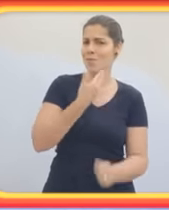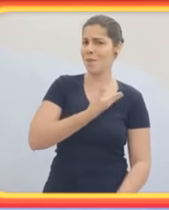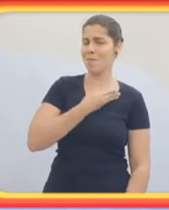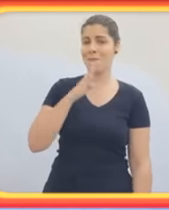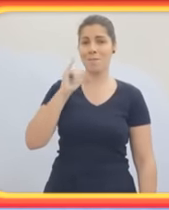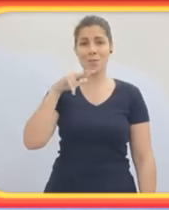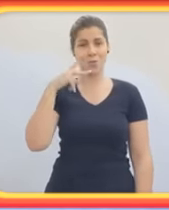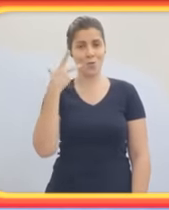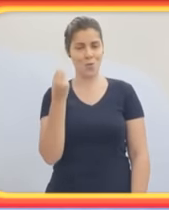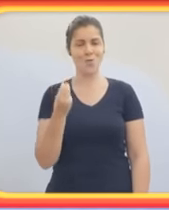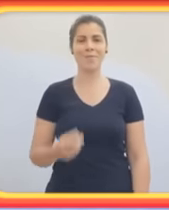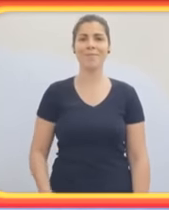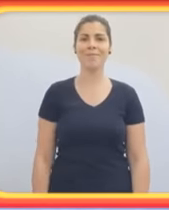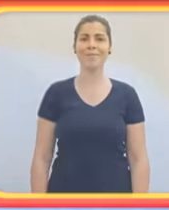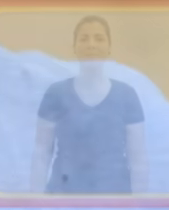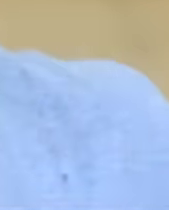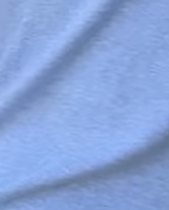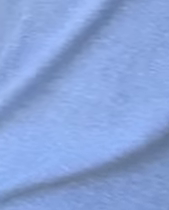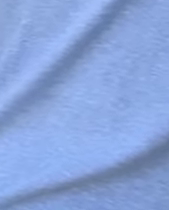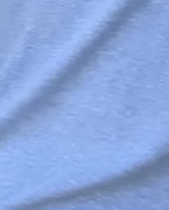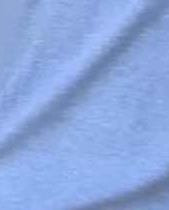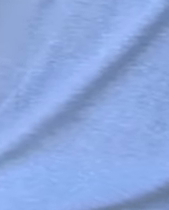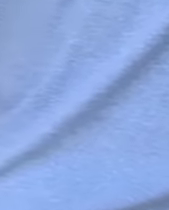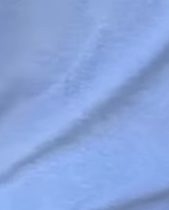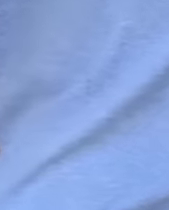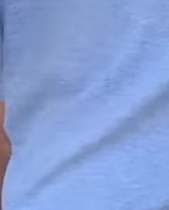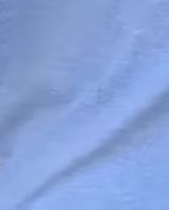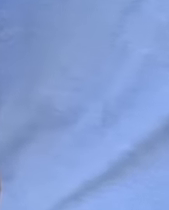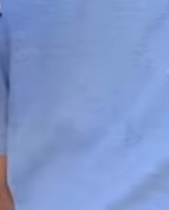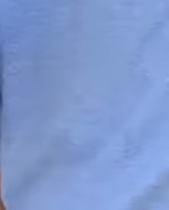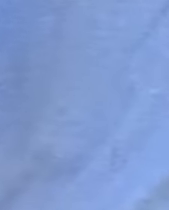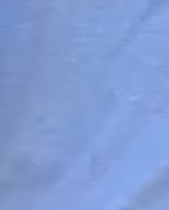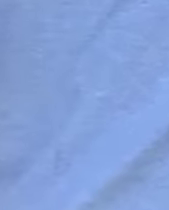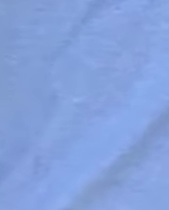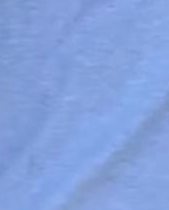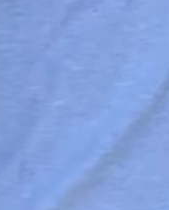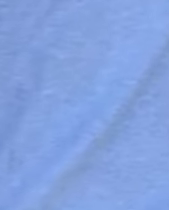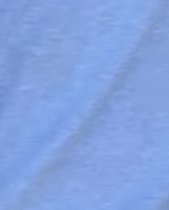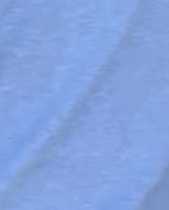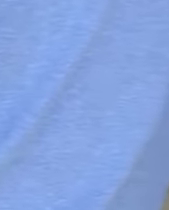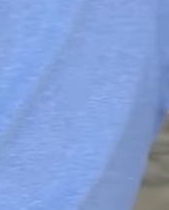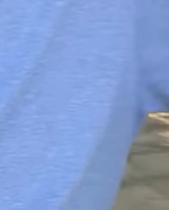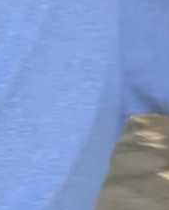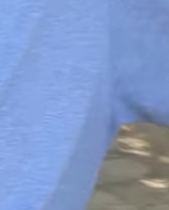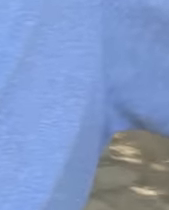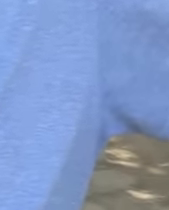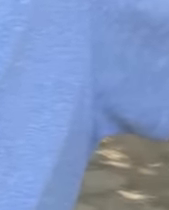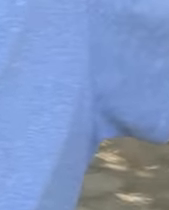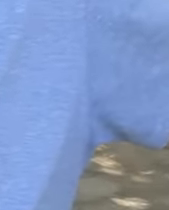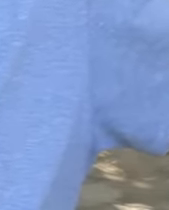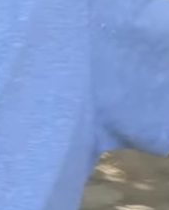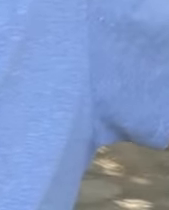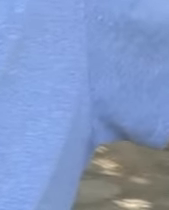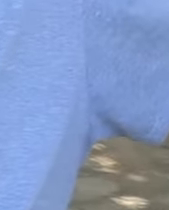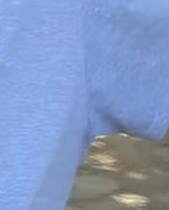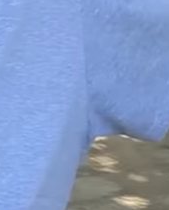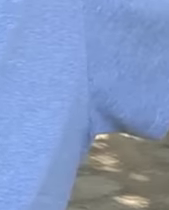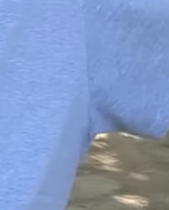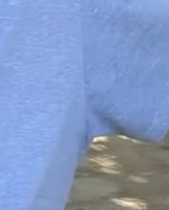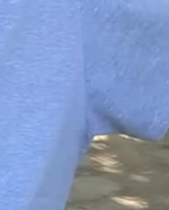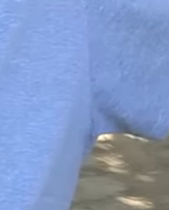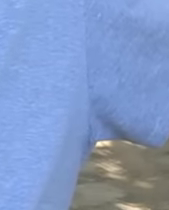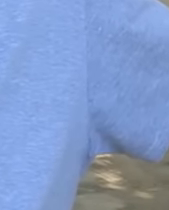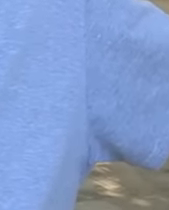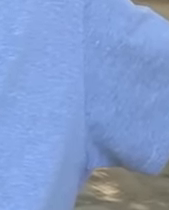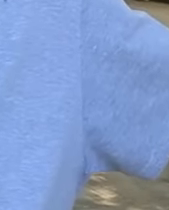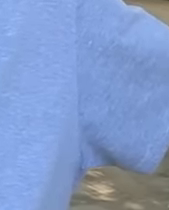Adorei, Fernanda, eu gostei, fiquei muito feliz de ver conduzir esse programa, já sabia, e fiquei muito feliz de participar de